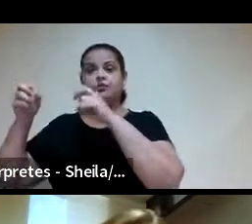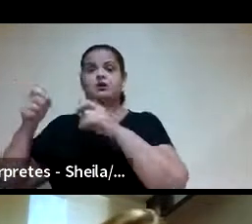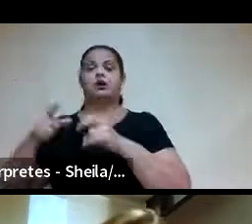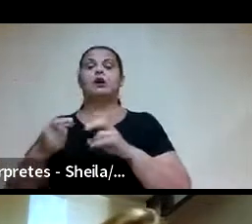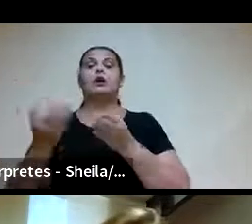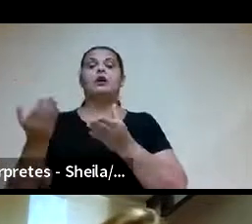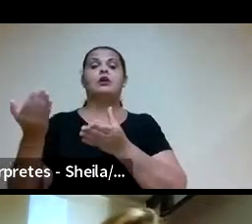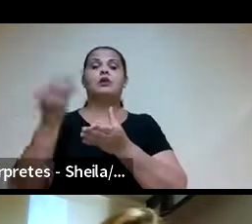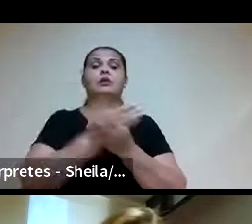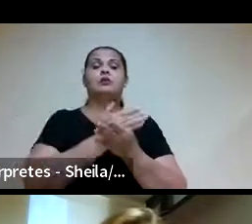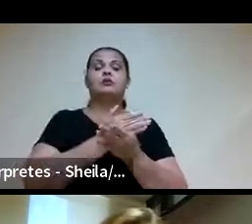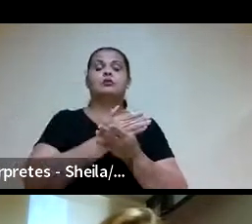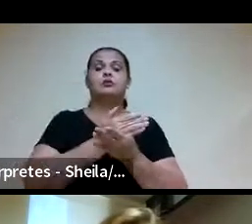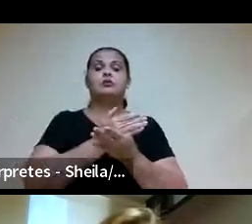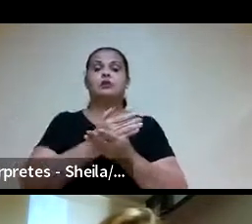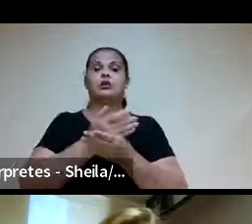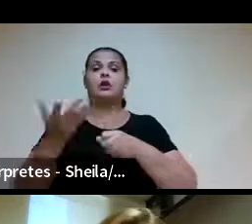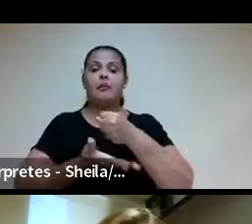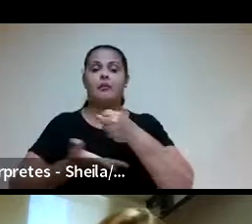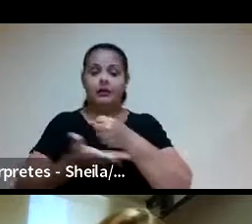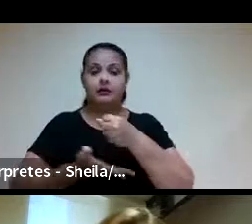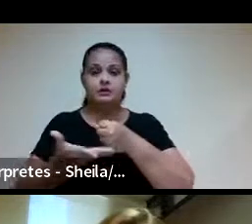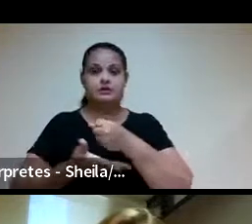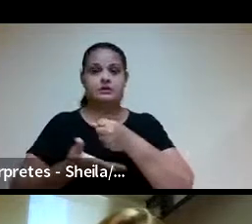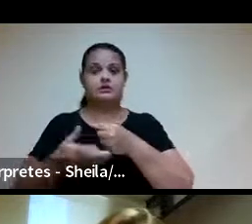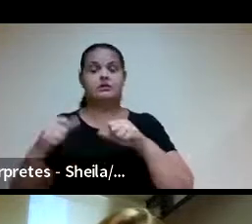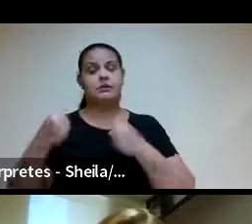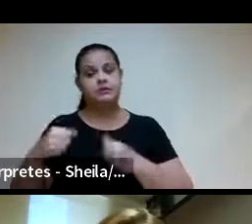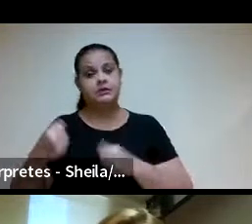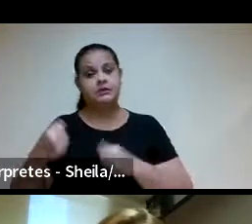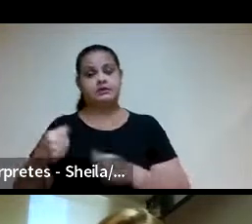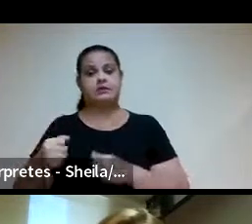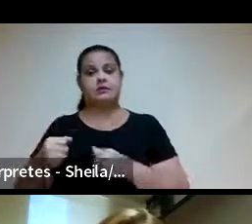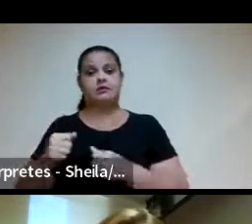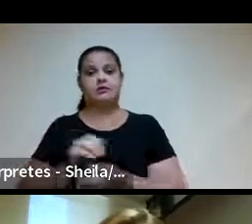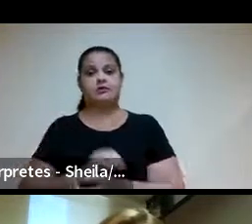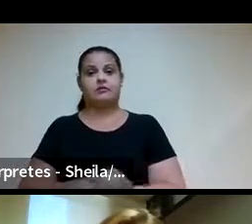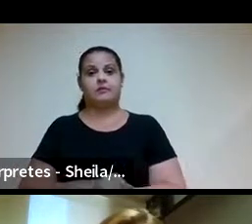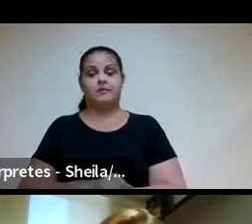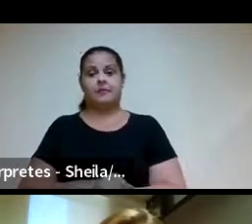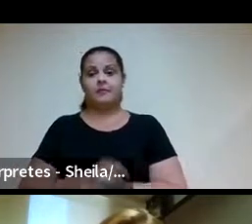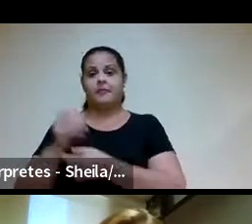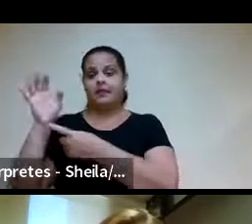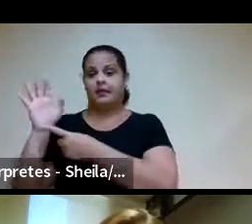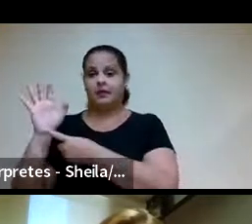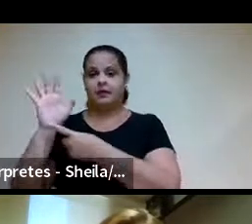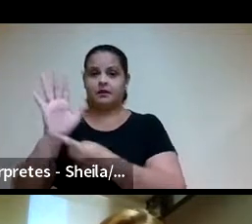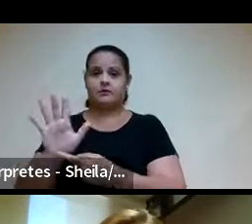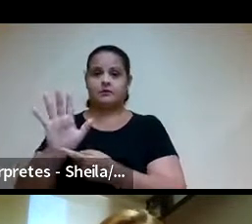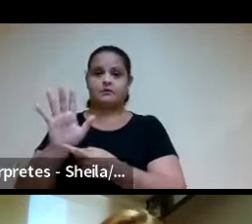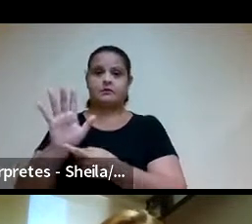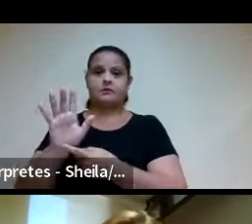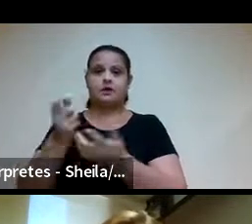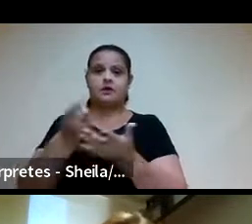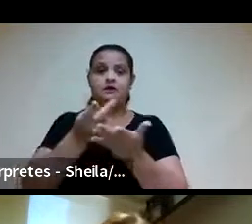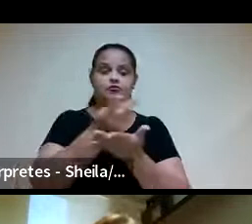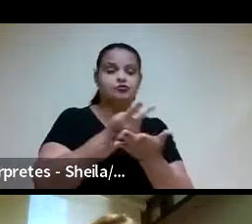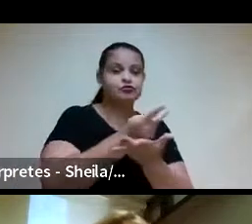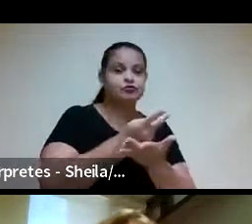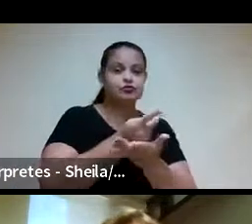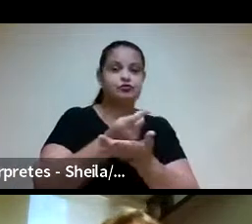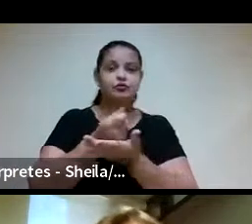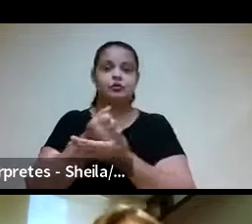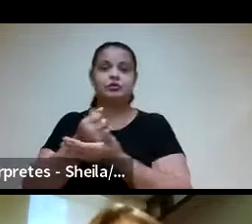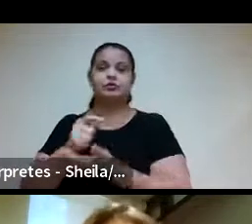Na espécie, a necessidade de intimação judicial restou devidamente demonstrada e solicitada pela parte investigante, devendo-se levar